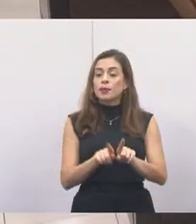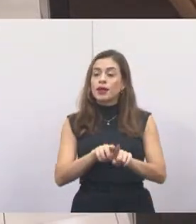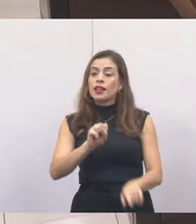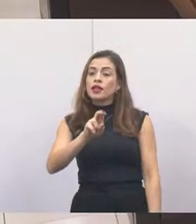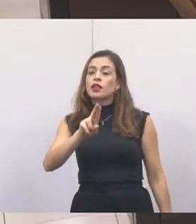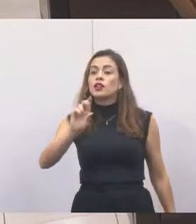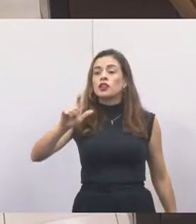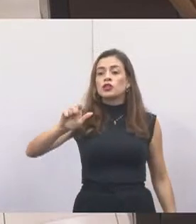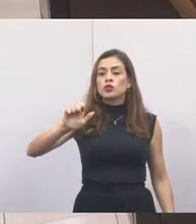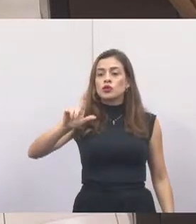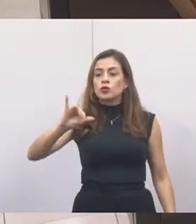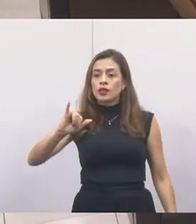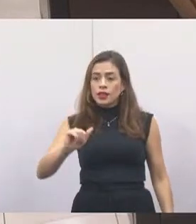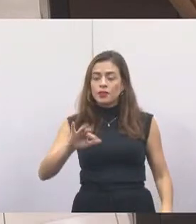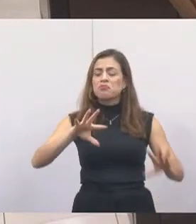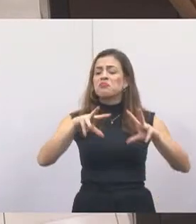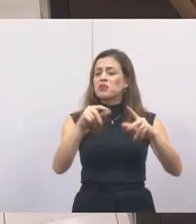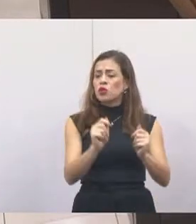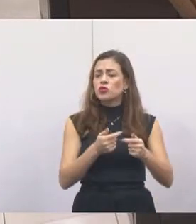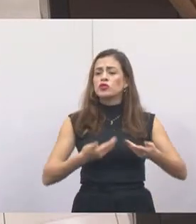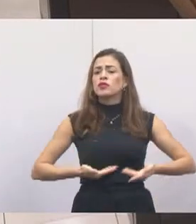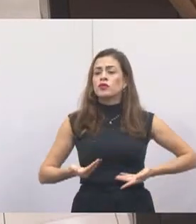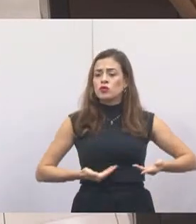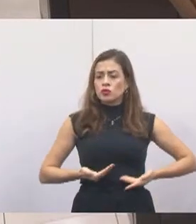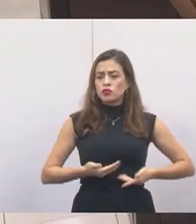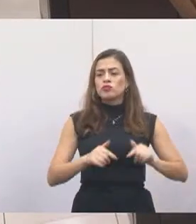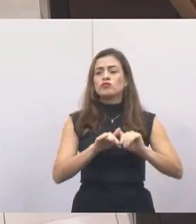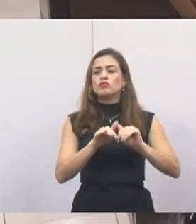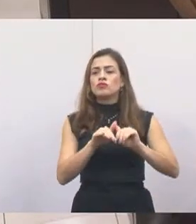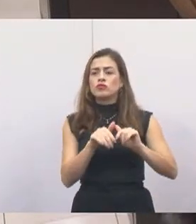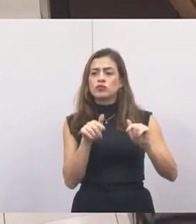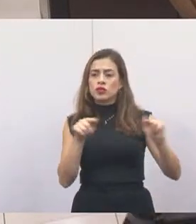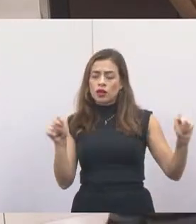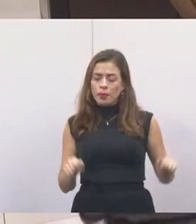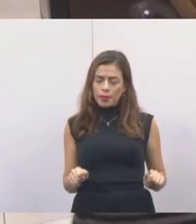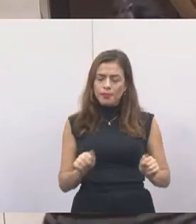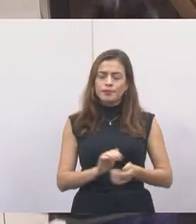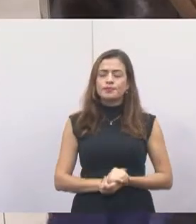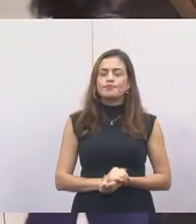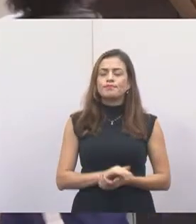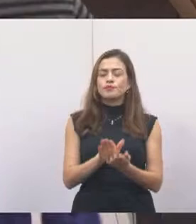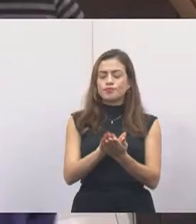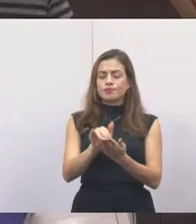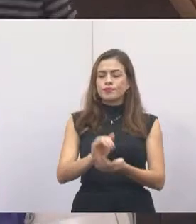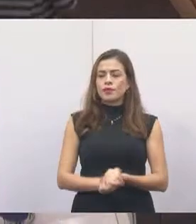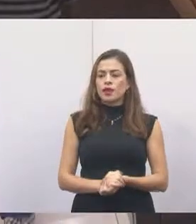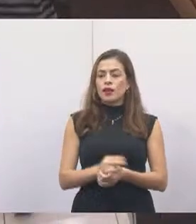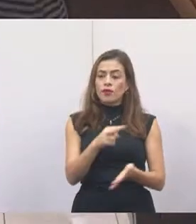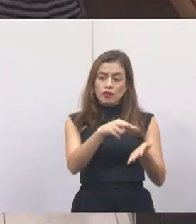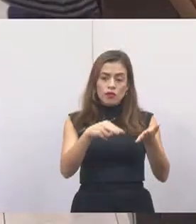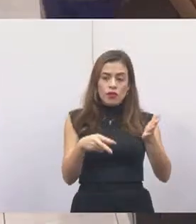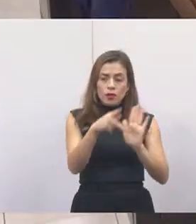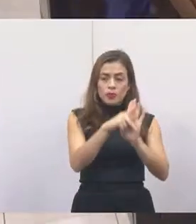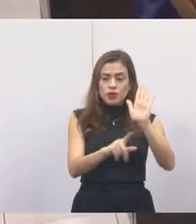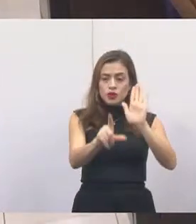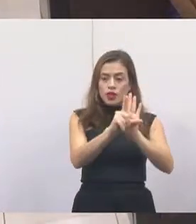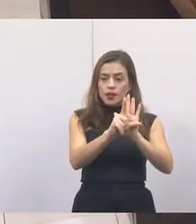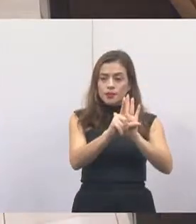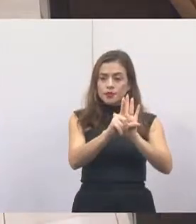dela, cumprimento todos os servidores municipais da nossa cidade de Jacareí. Eu vou ler aqui o projeto de lei